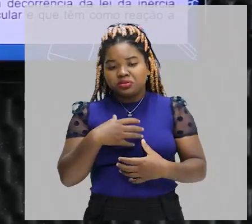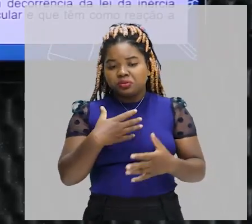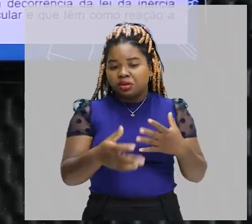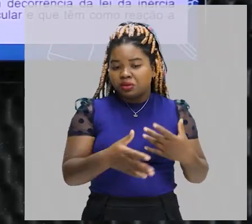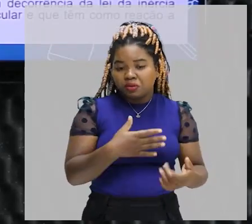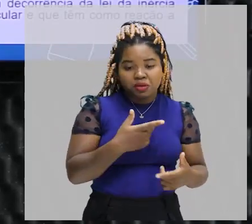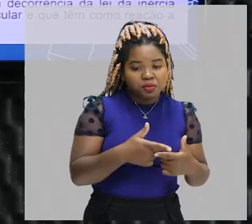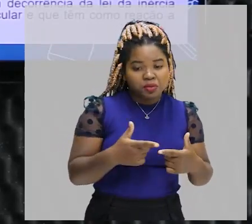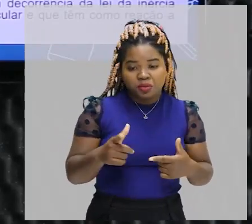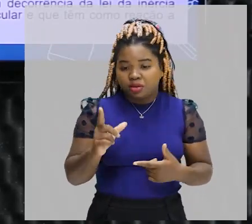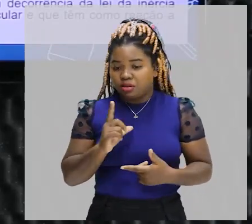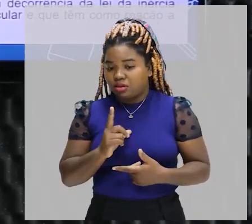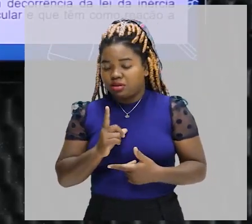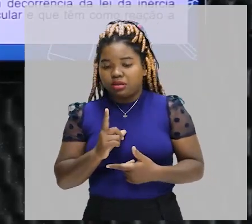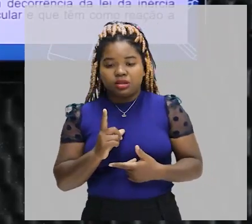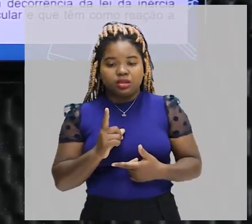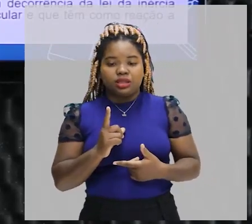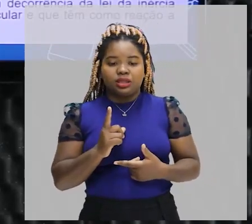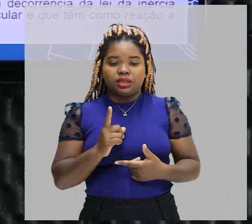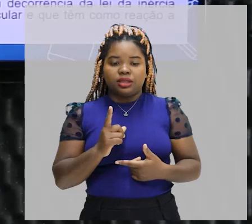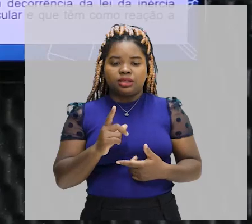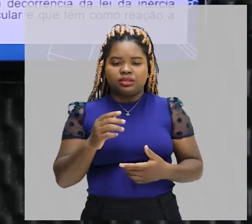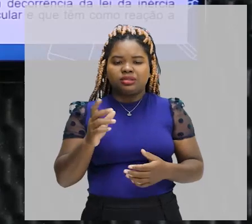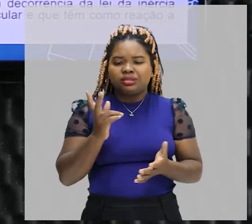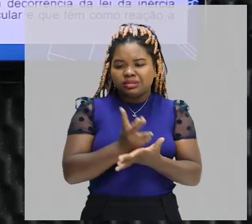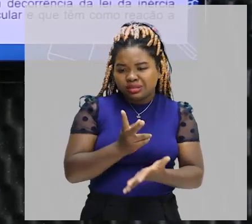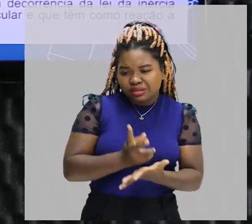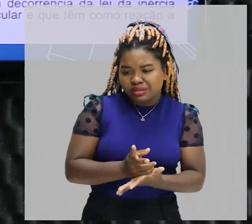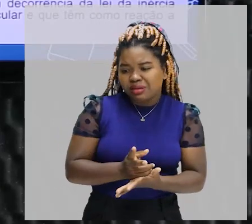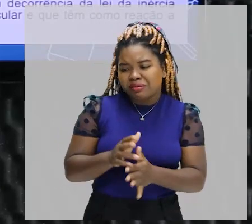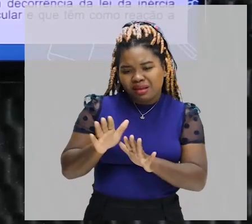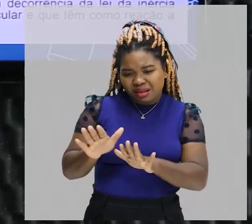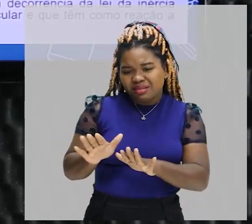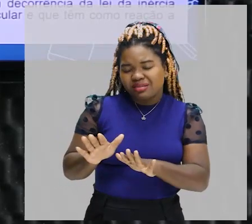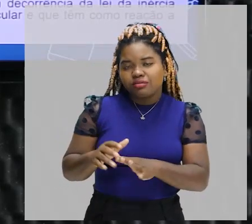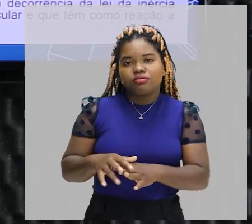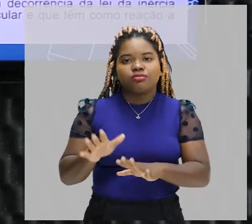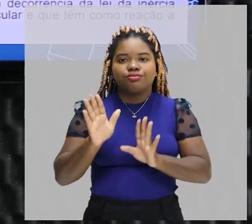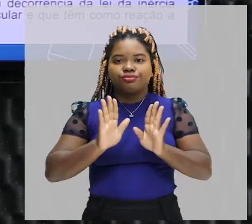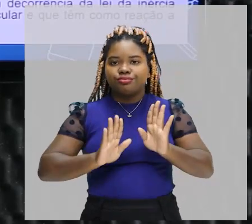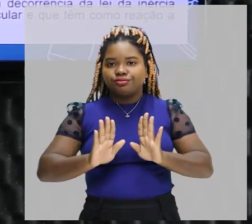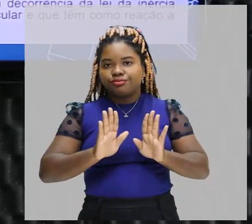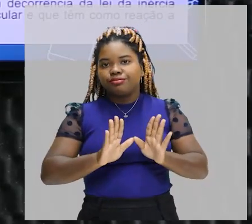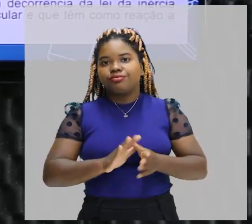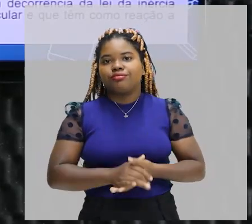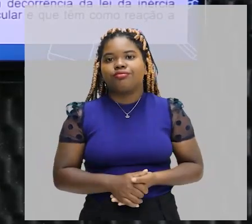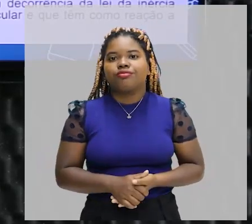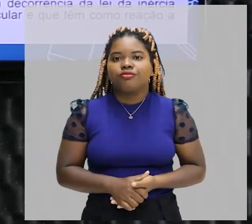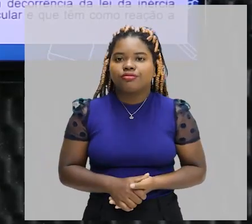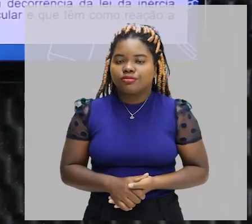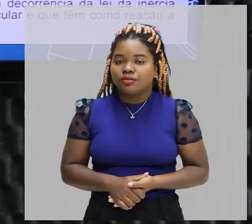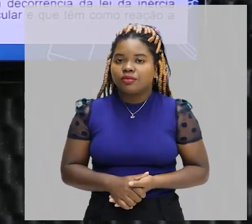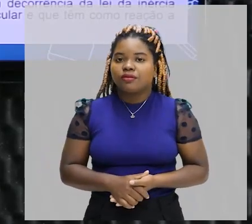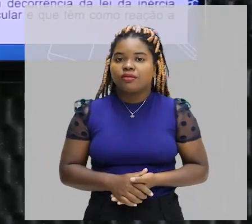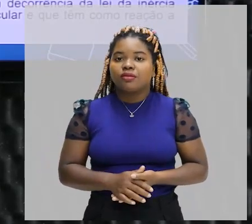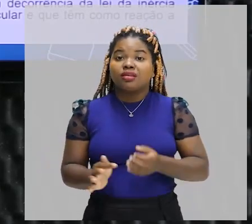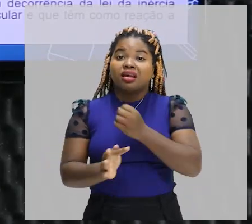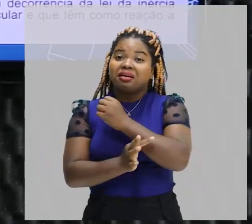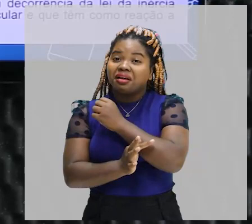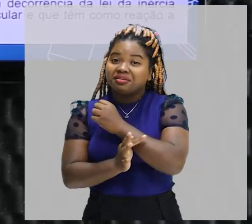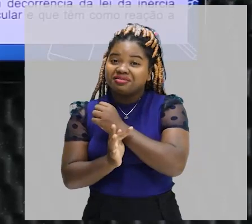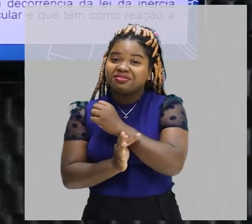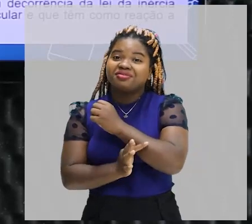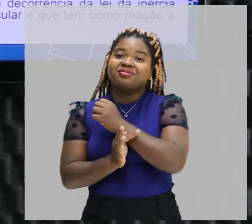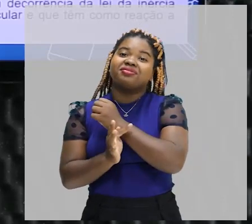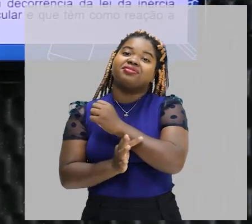exista, o comportamento sempre vai ser aquele, certo? Você tem que ter cuidado, certo? A física ela é